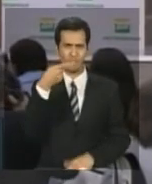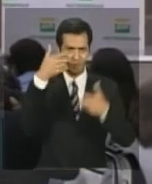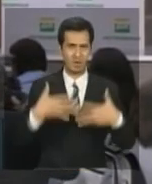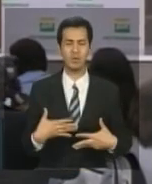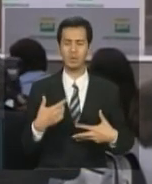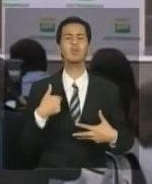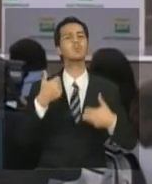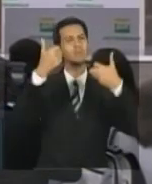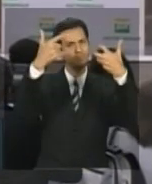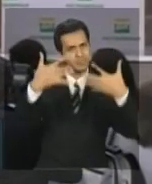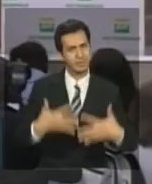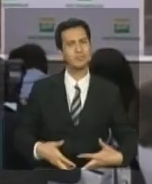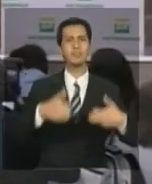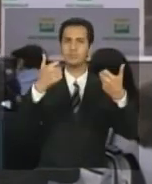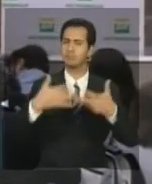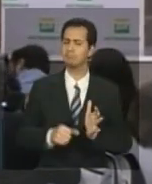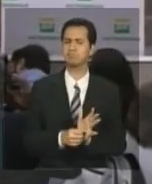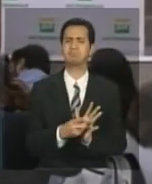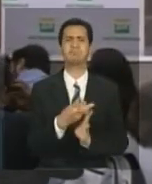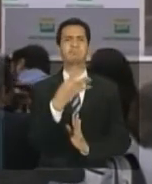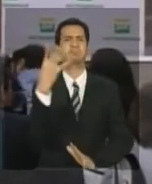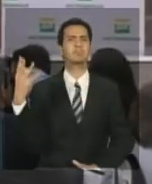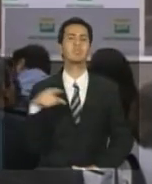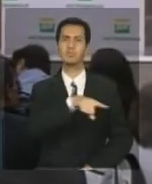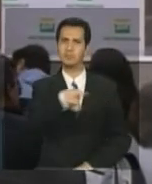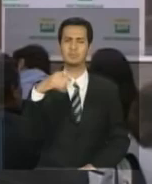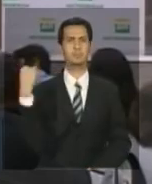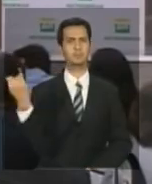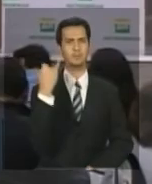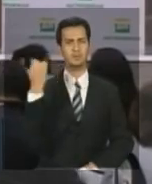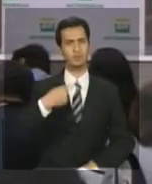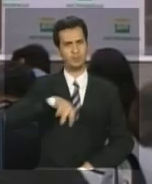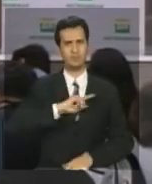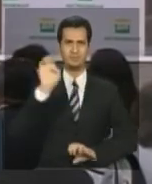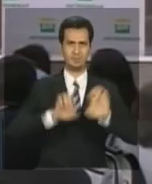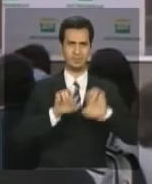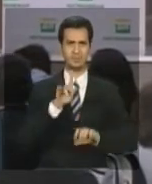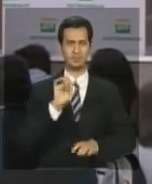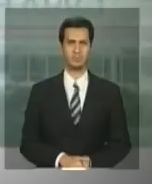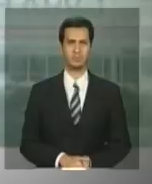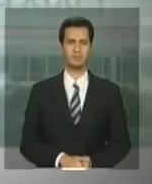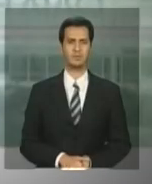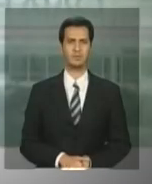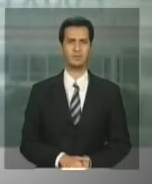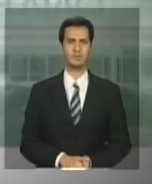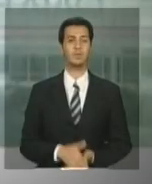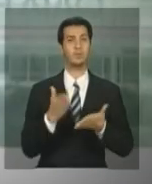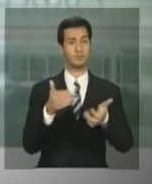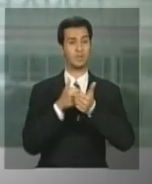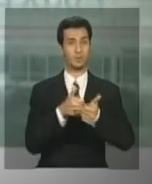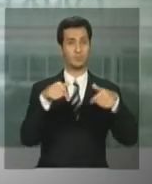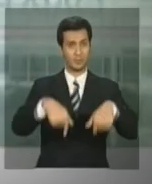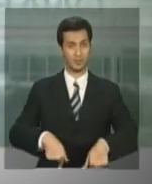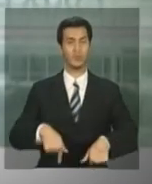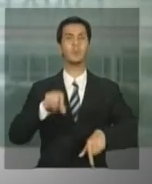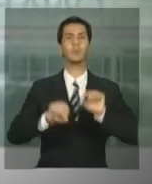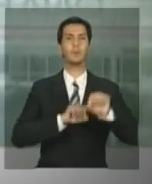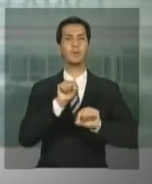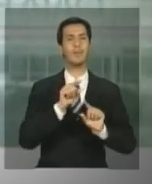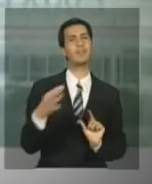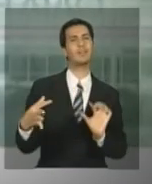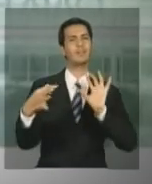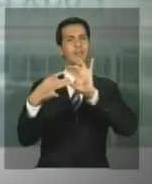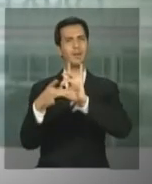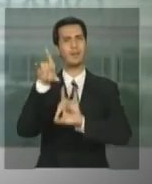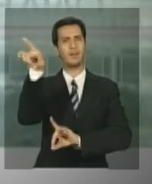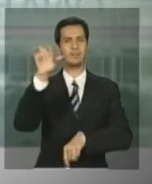explicar quantas vezes forem. Vocês são muito importantes para a Petrobras, ok? Muito obrigada. Você acompanhou direto do Rio de Janeiro a